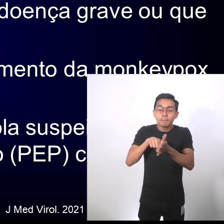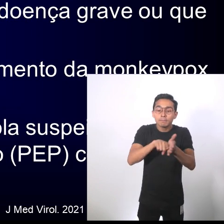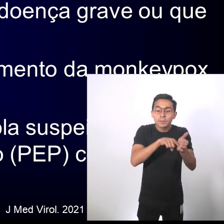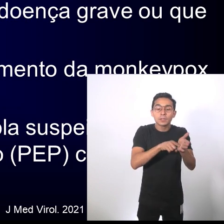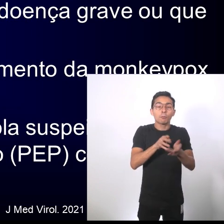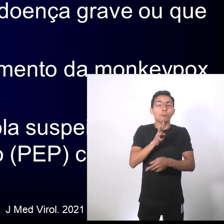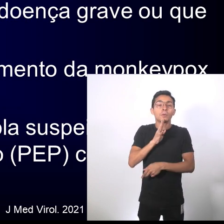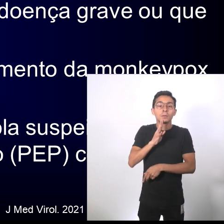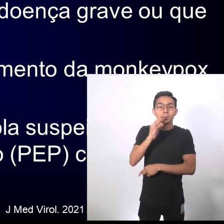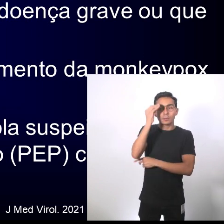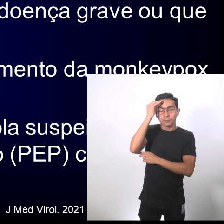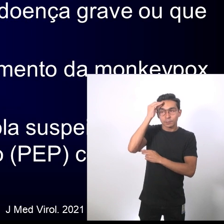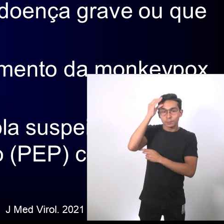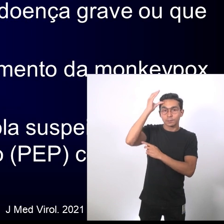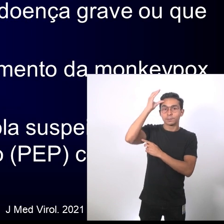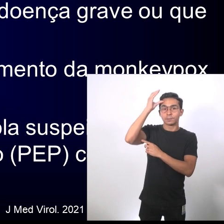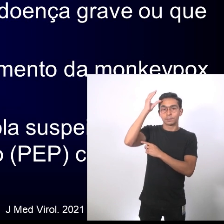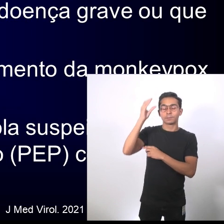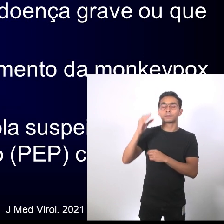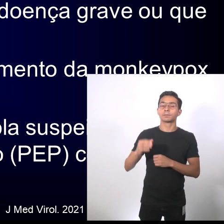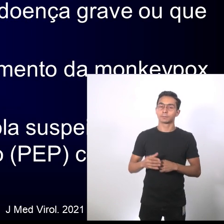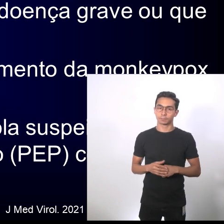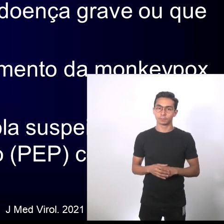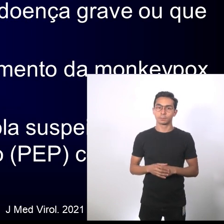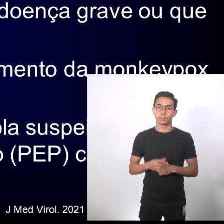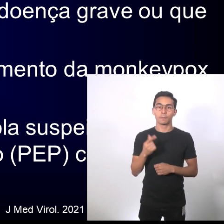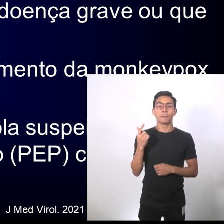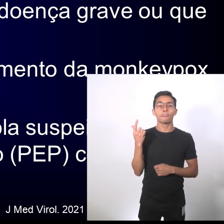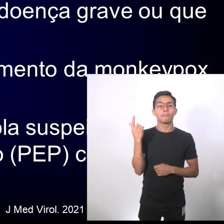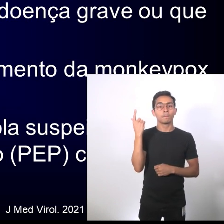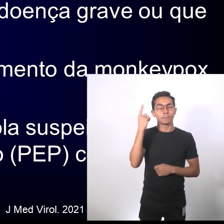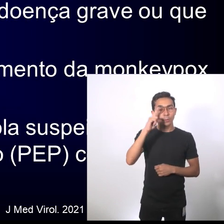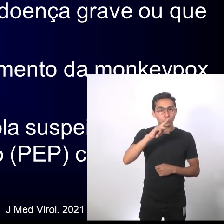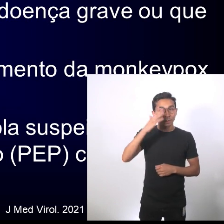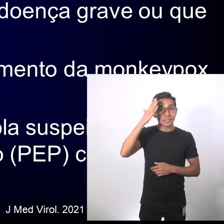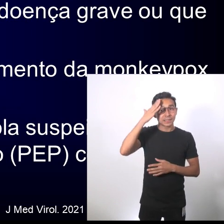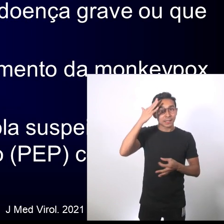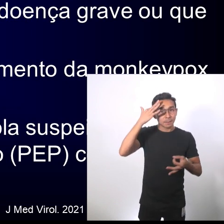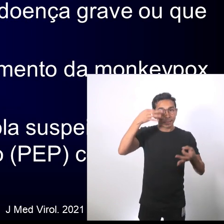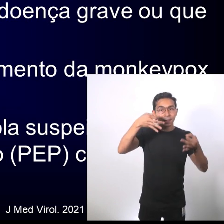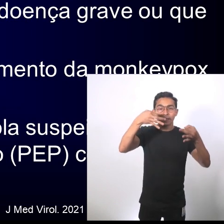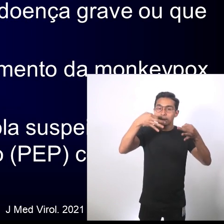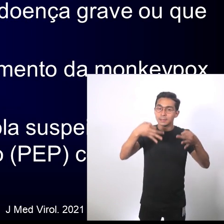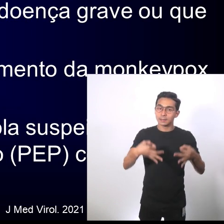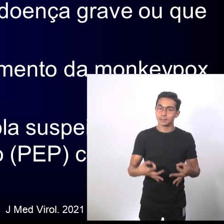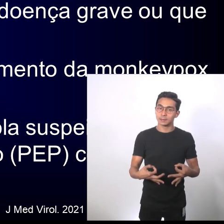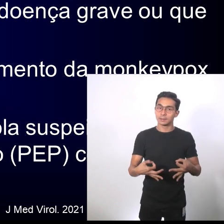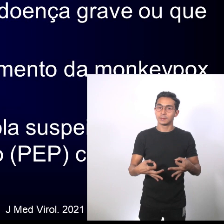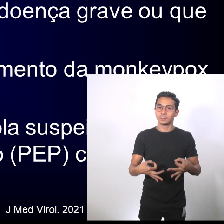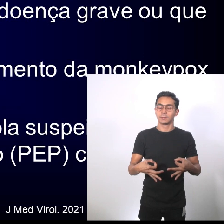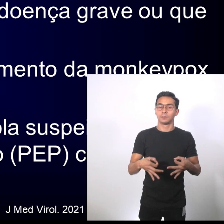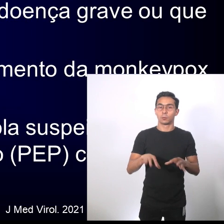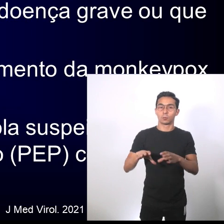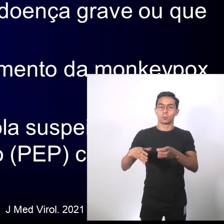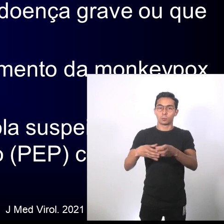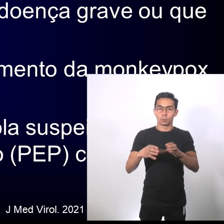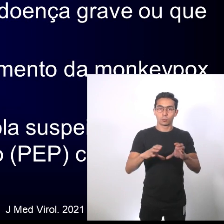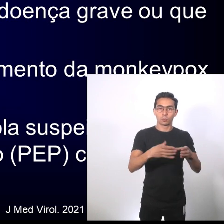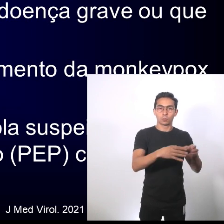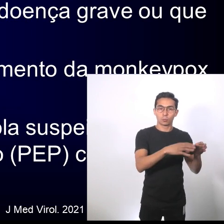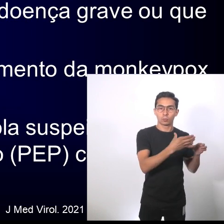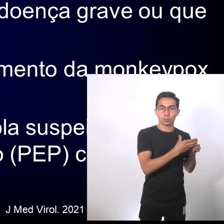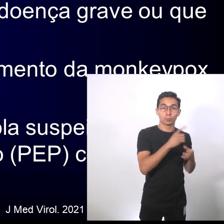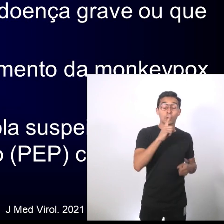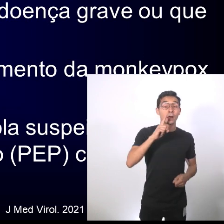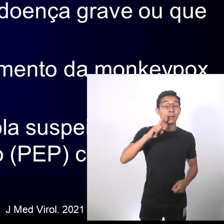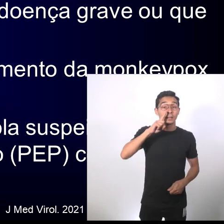nossa realidade, para que, de fato, a gente possa estimar qual é, vamos dizer, de fato, os principais grupos de risco para complicações